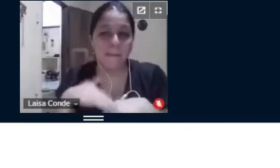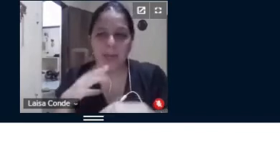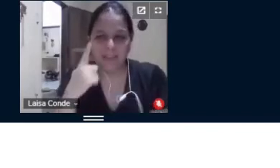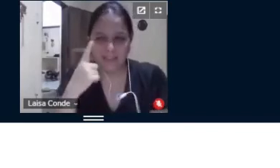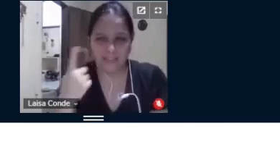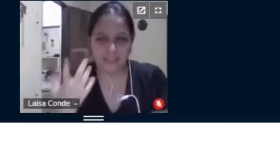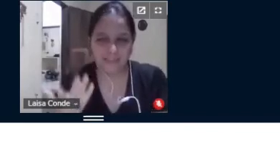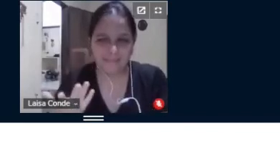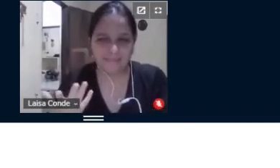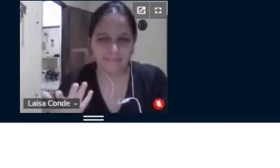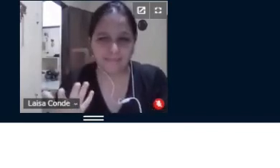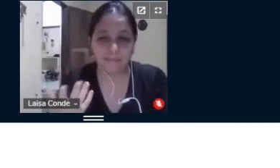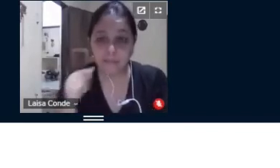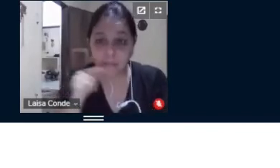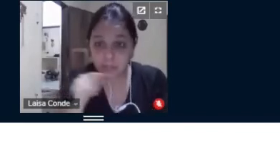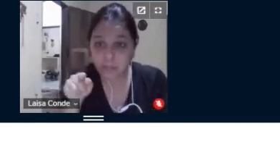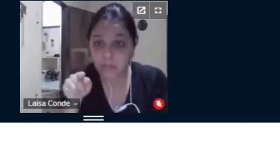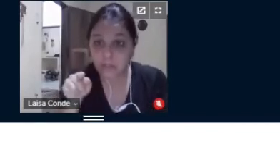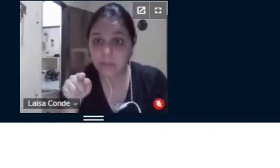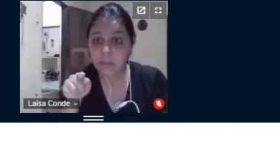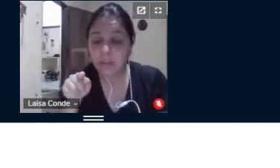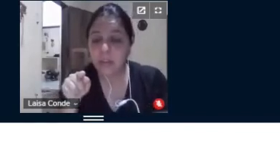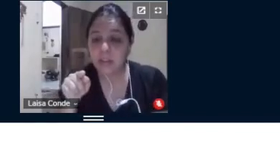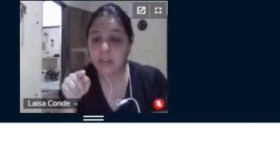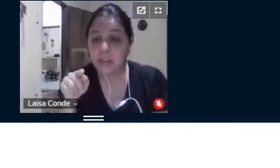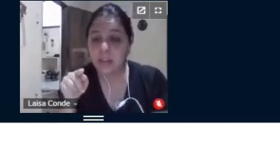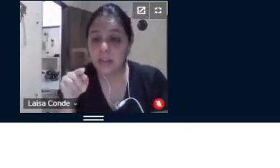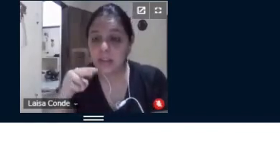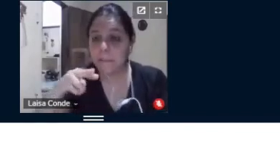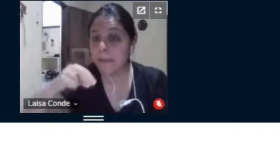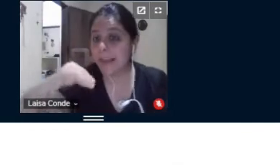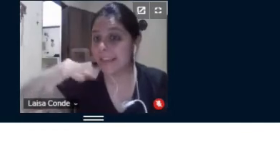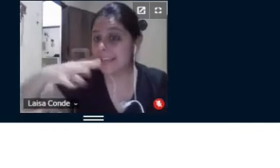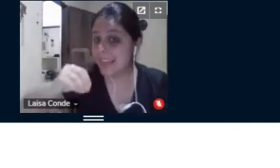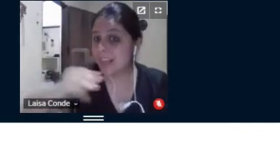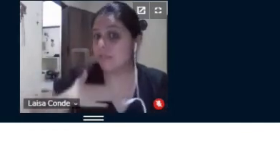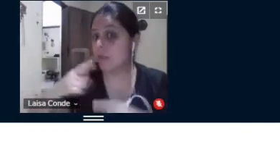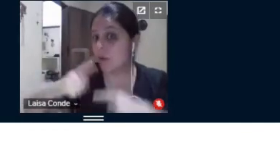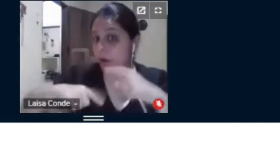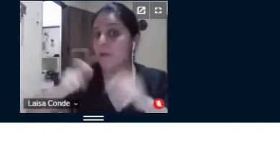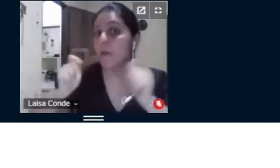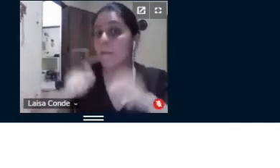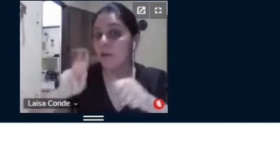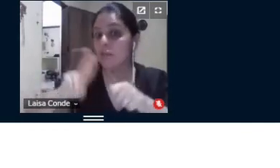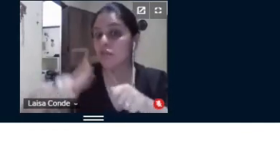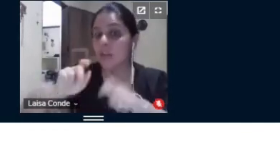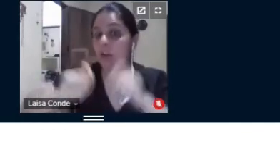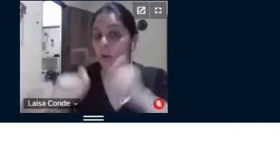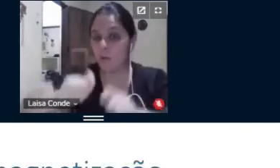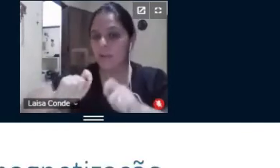Então, essa magnetização do meu material eu posso fazer com uma bobina,